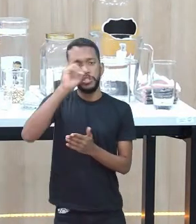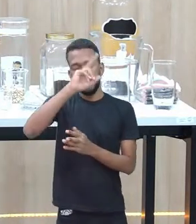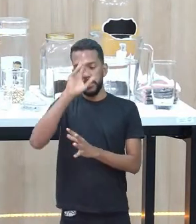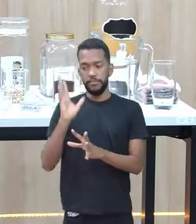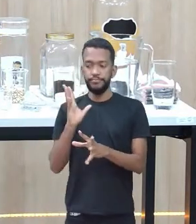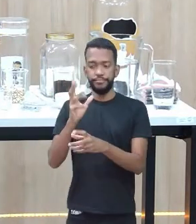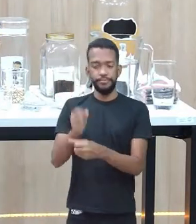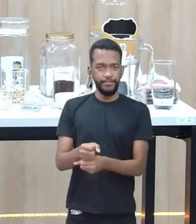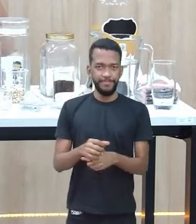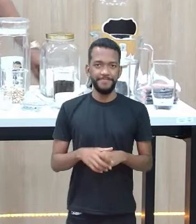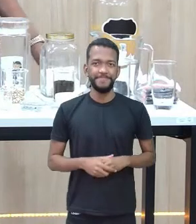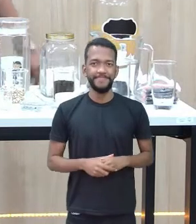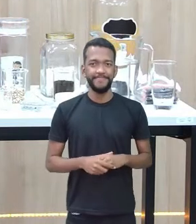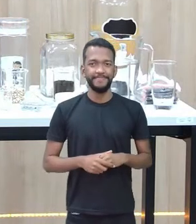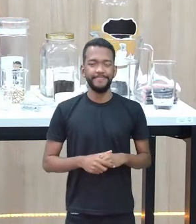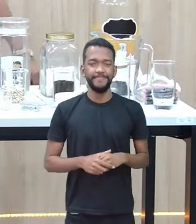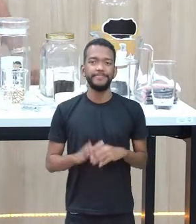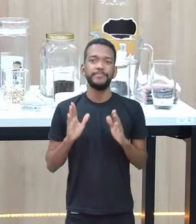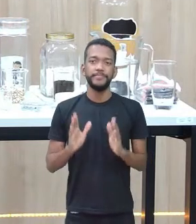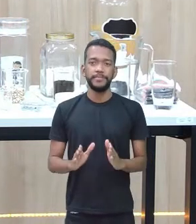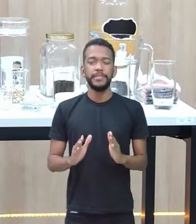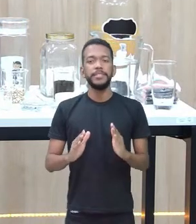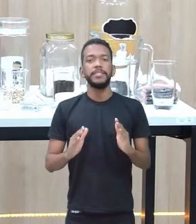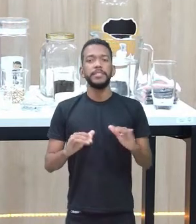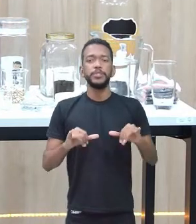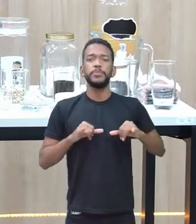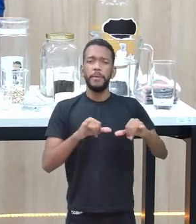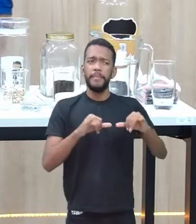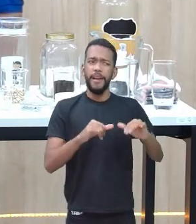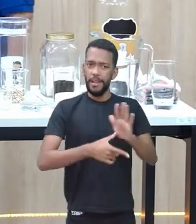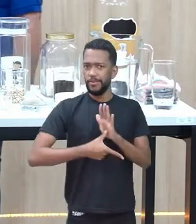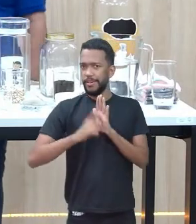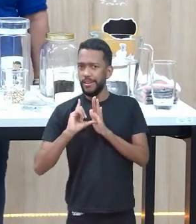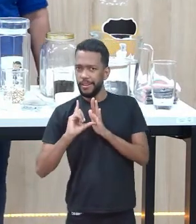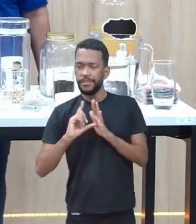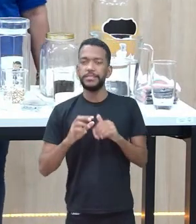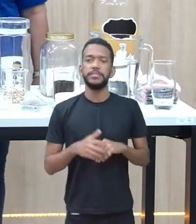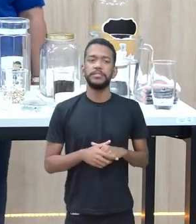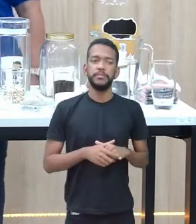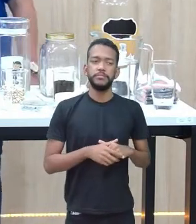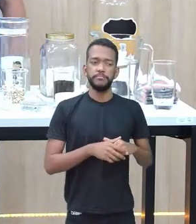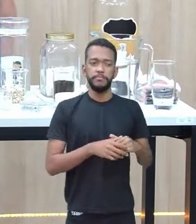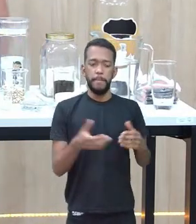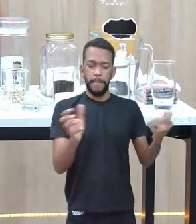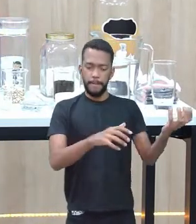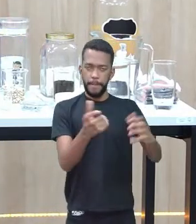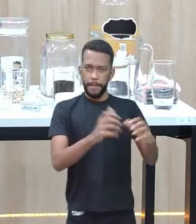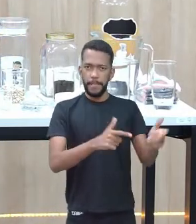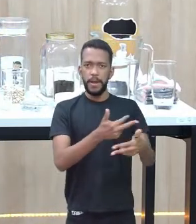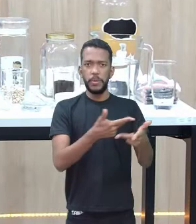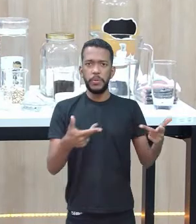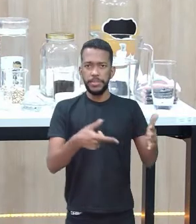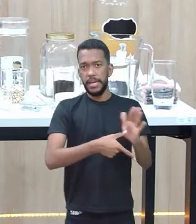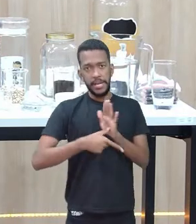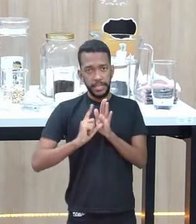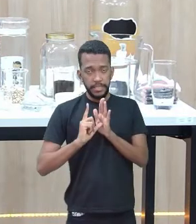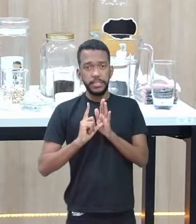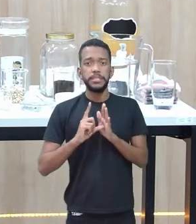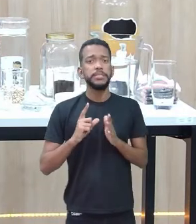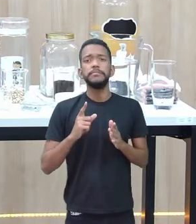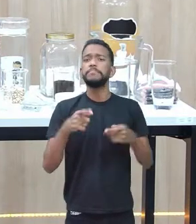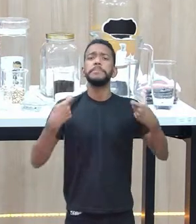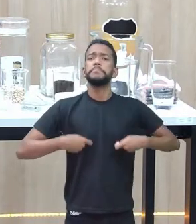aqui uma história. Antes de ir ao supermercado, antes de ir às compras, antes de ir à feira, o que a gente deve